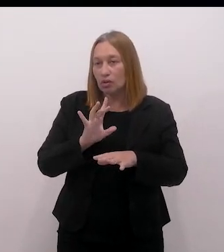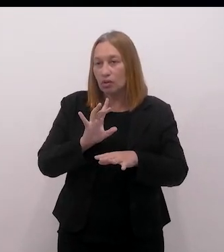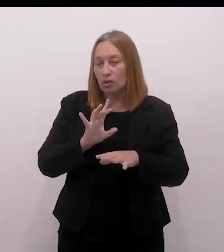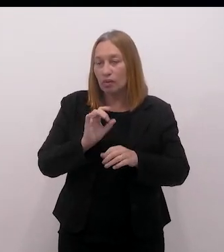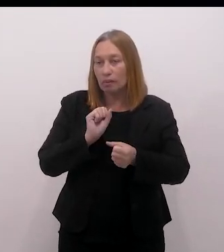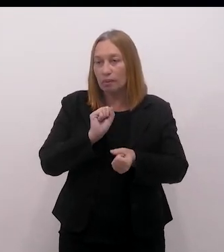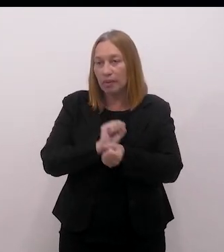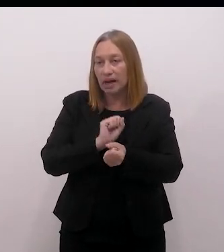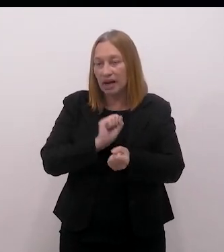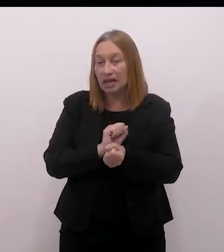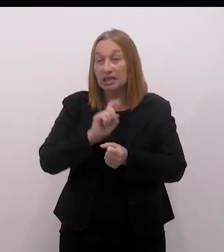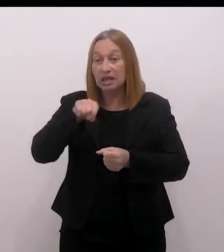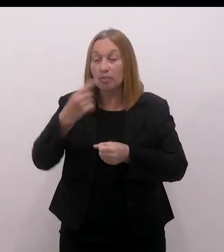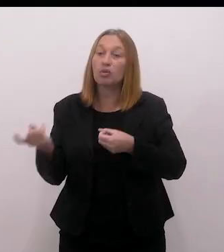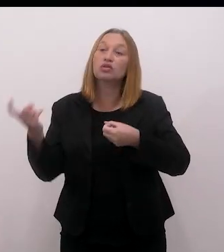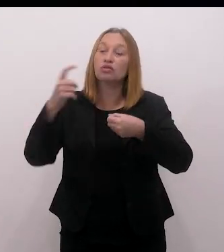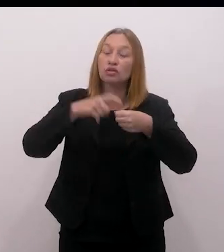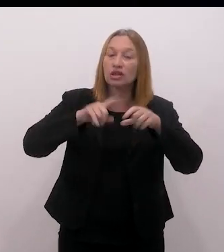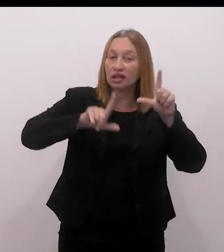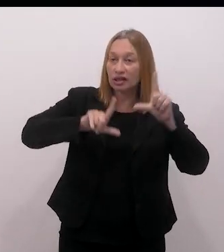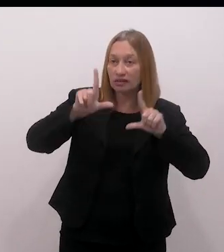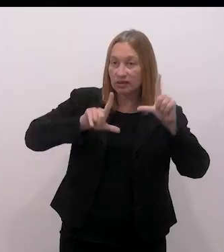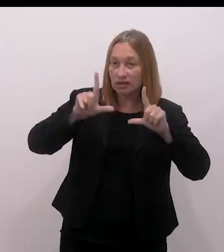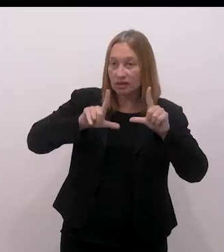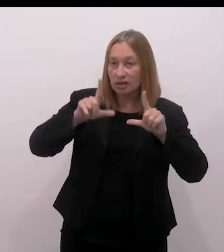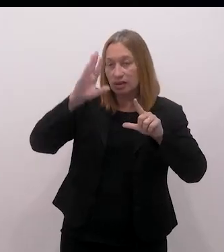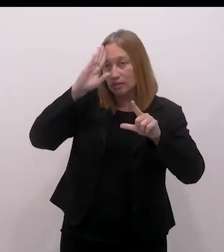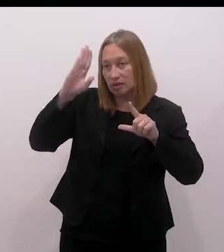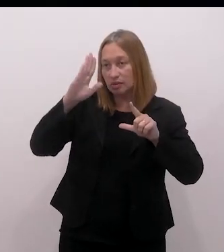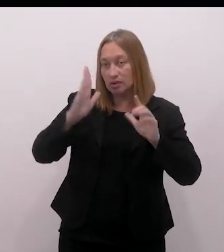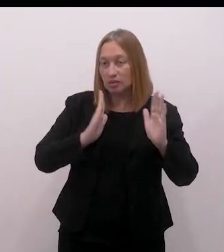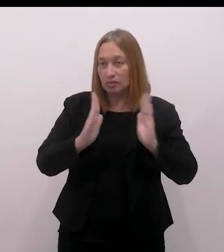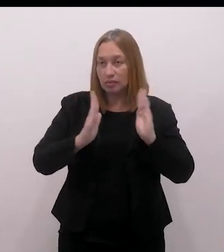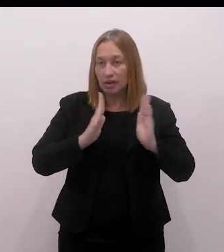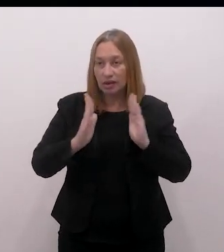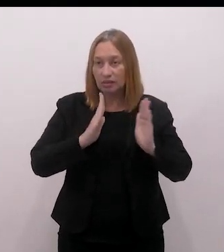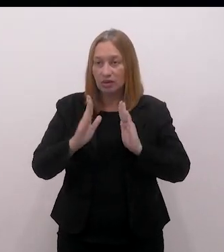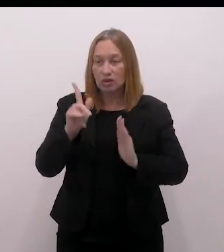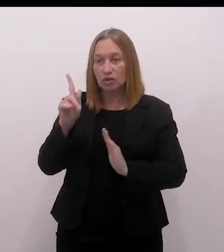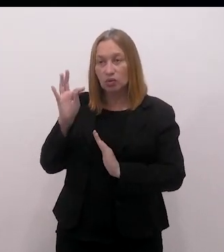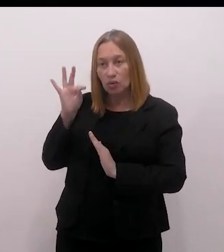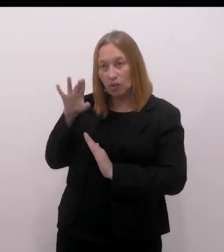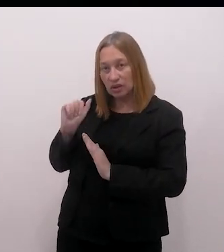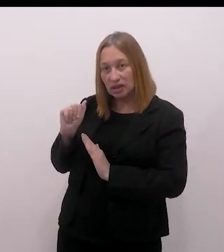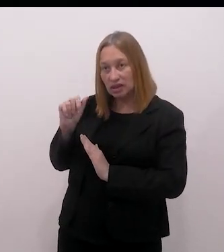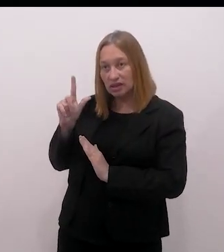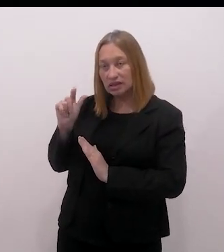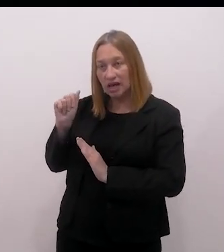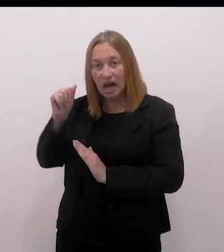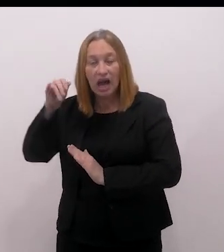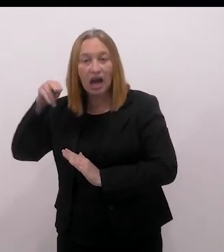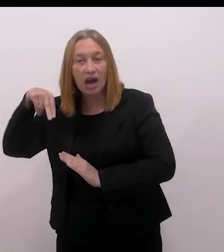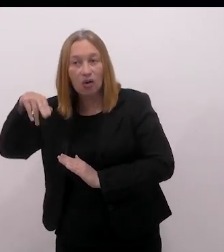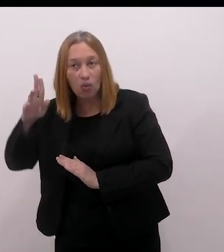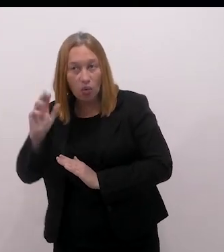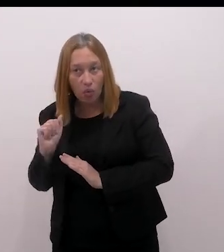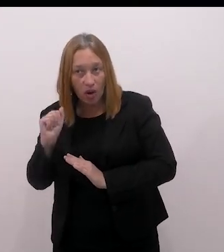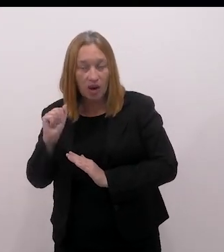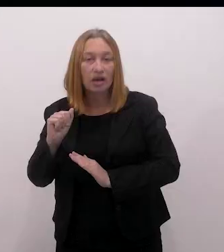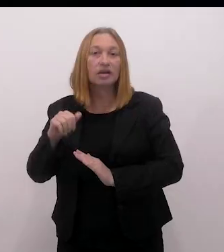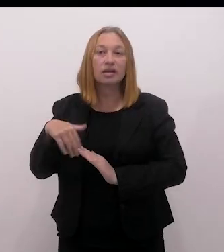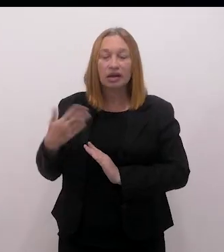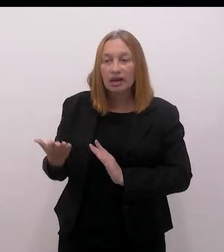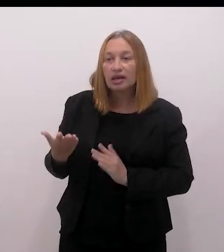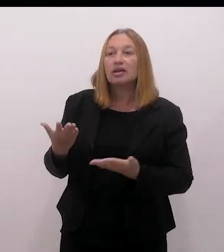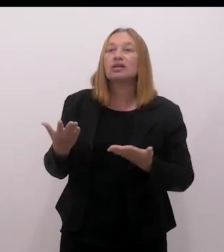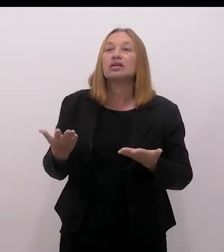fazer nada. E eu voltei para a televisão, principalmente na época da estreia do Gota d'Água, né? Que teve toda aquela repercussão em